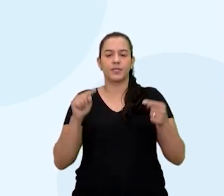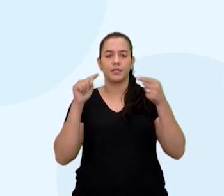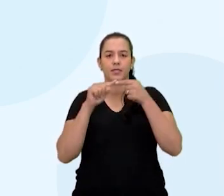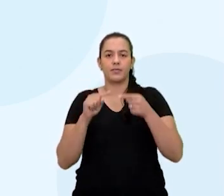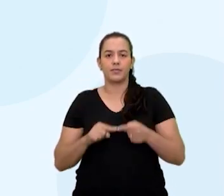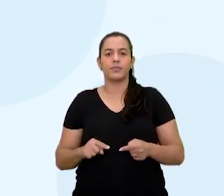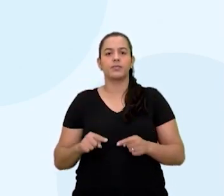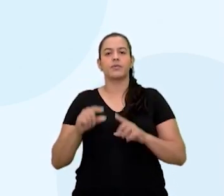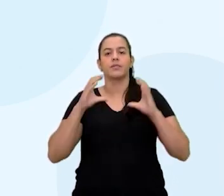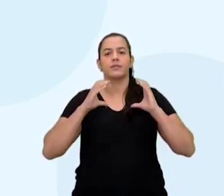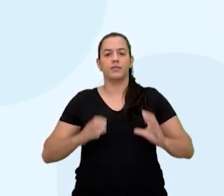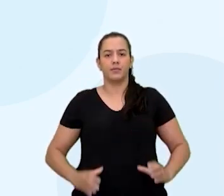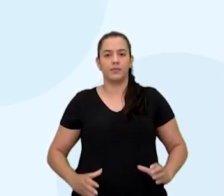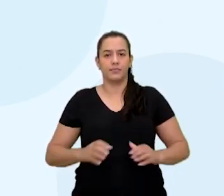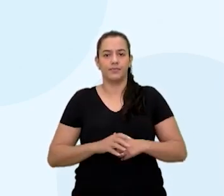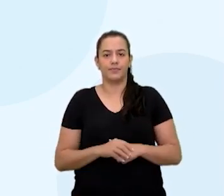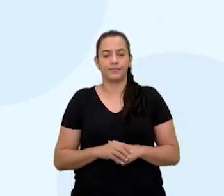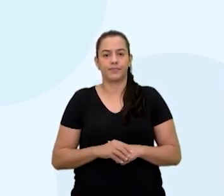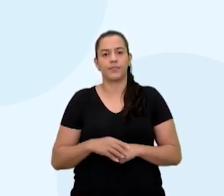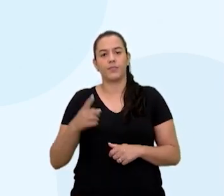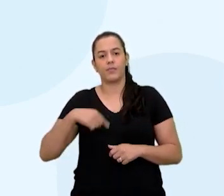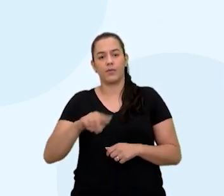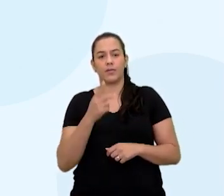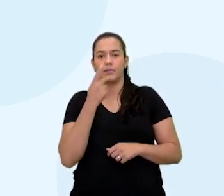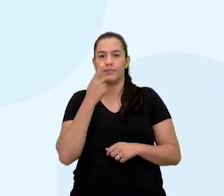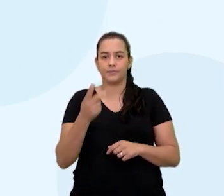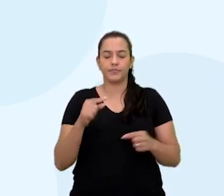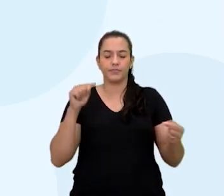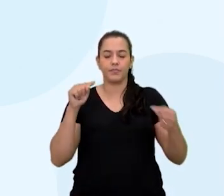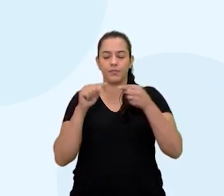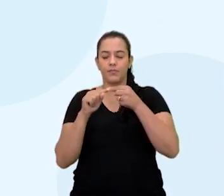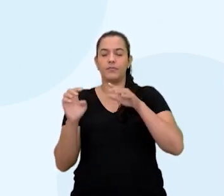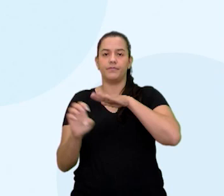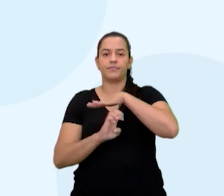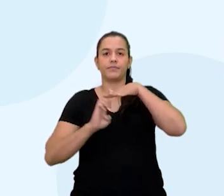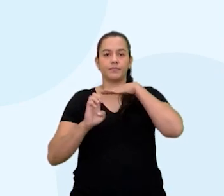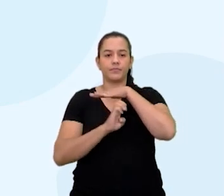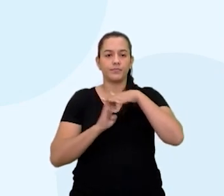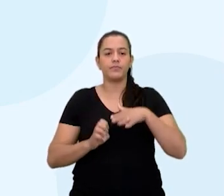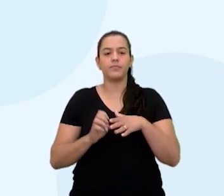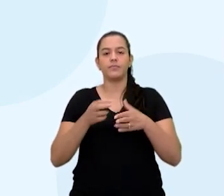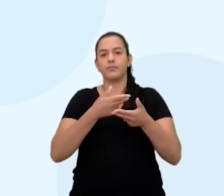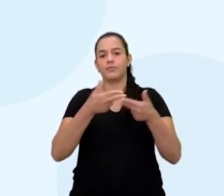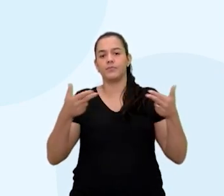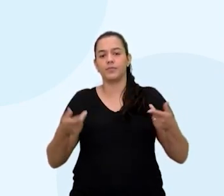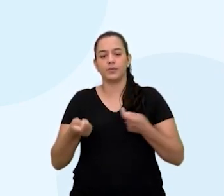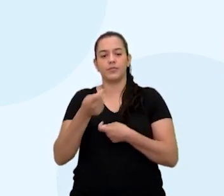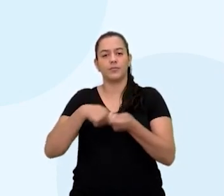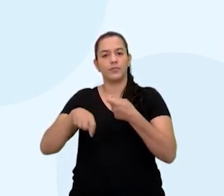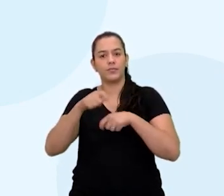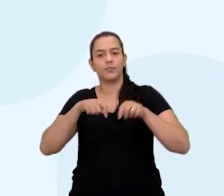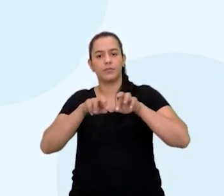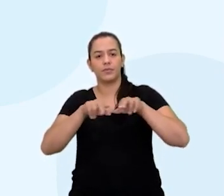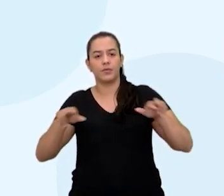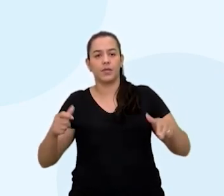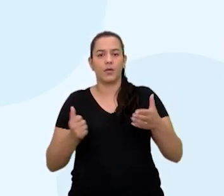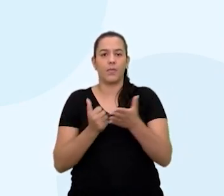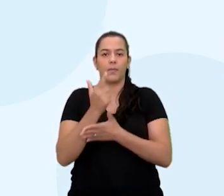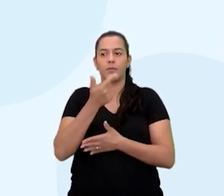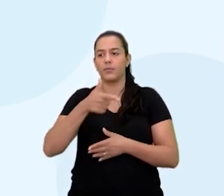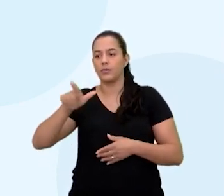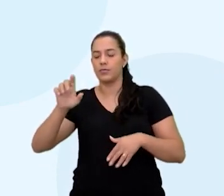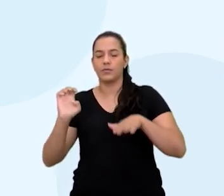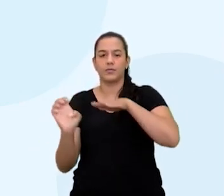Não está falando, por exemplo, olha, tal empresa na bolsa de valores que está sendo comprada por outra empresa, que são